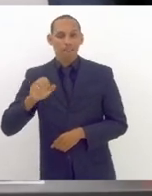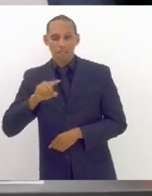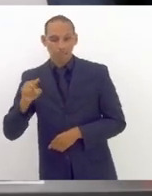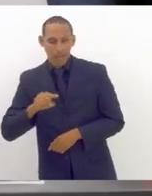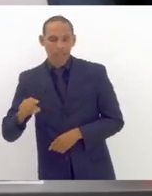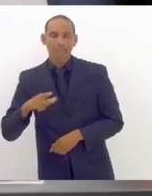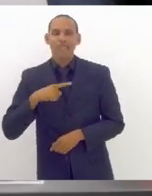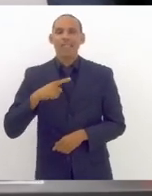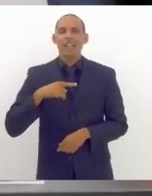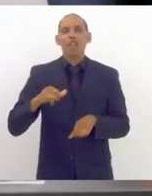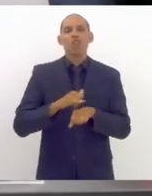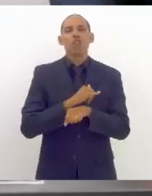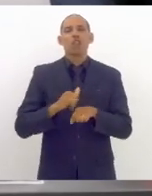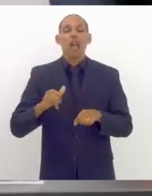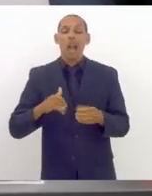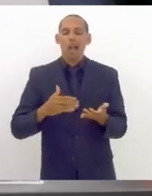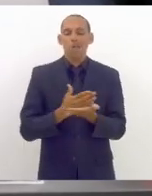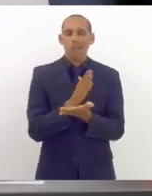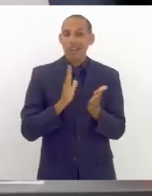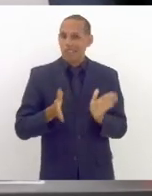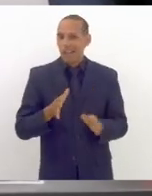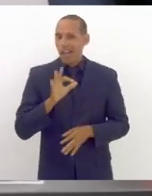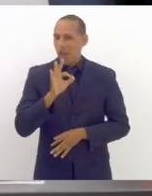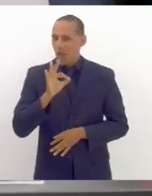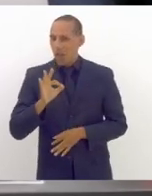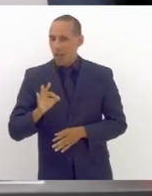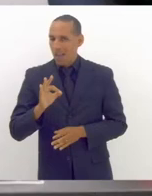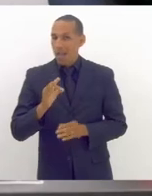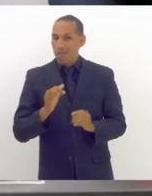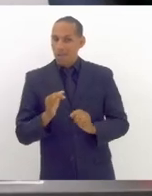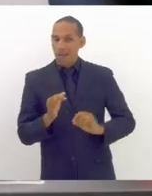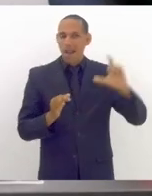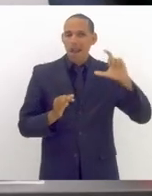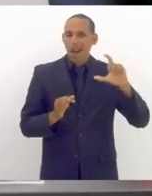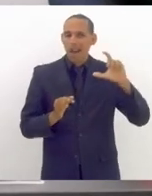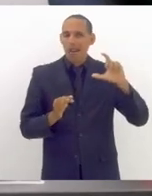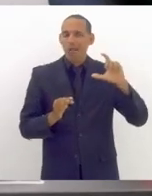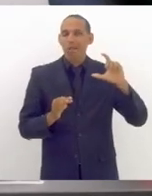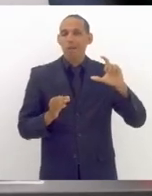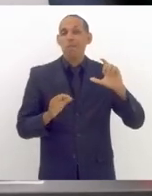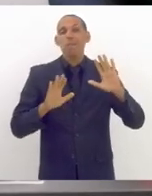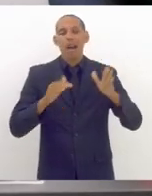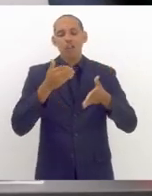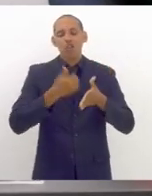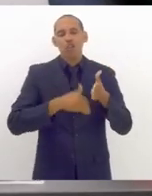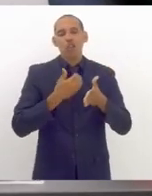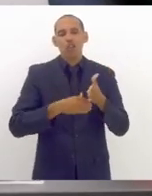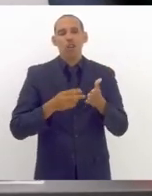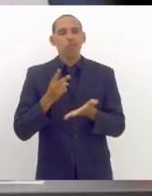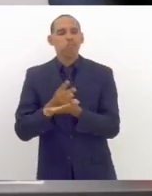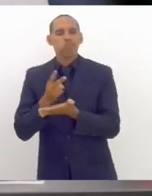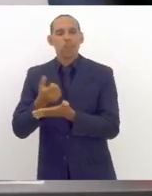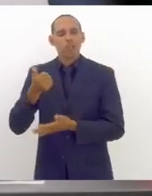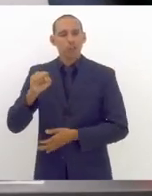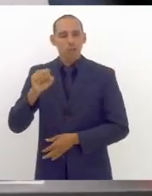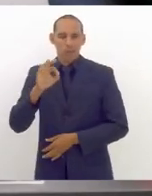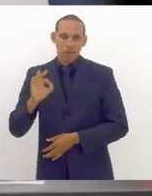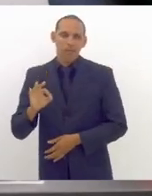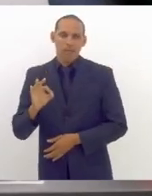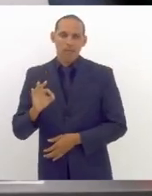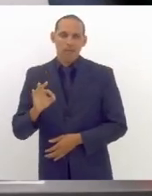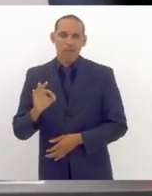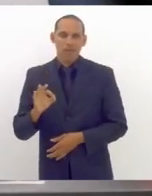de já deixar aprovada uma alíquota maior mas com desconto para continuar de 18%, como está sem